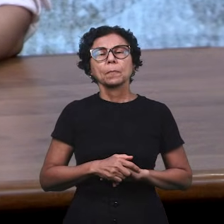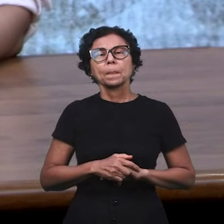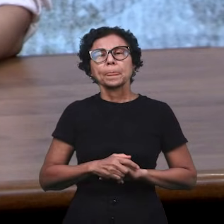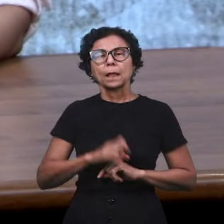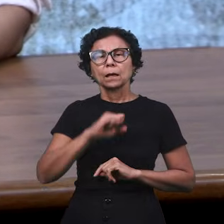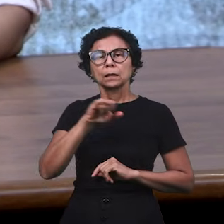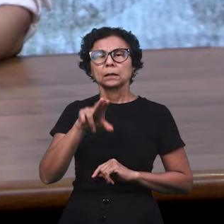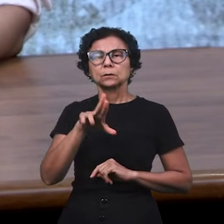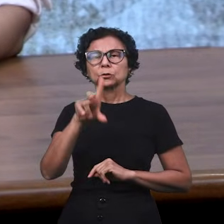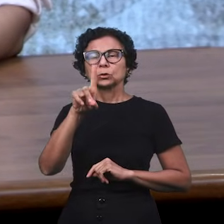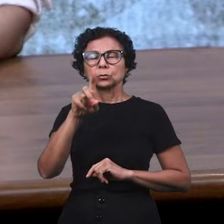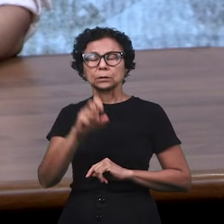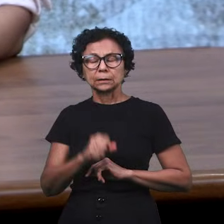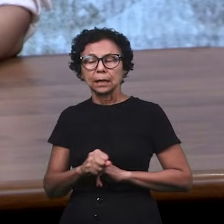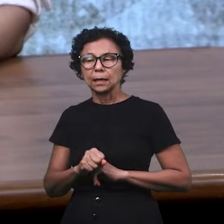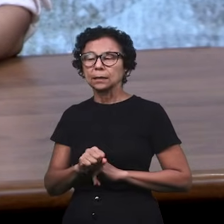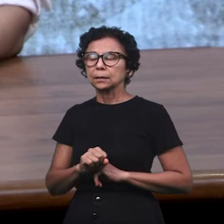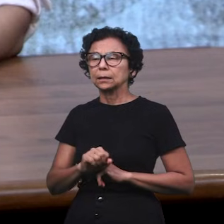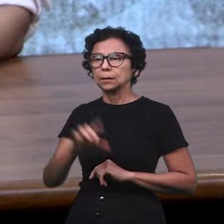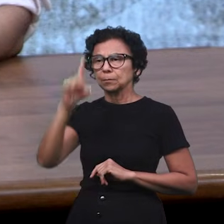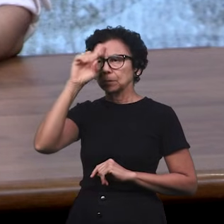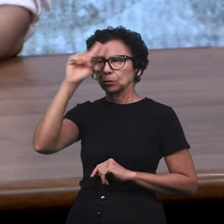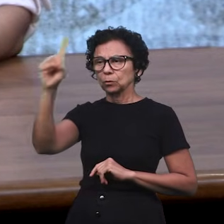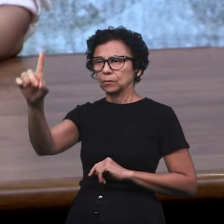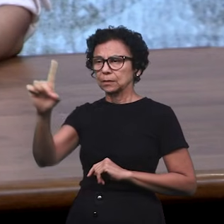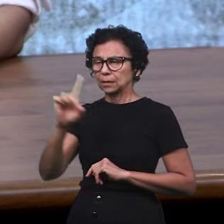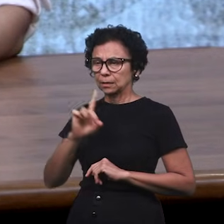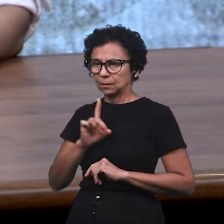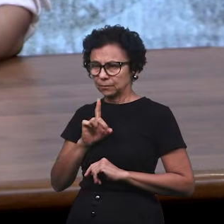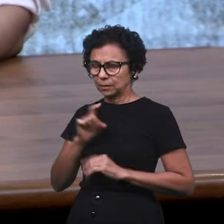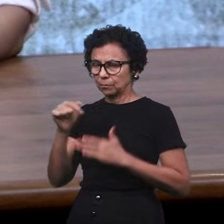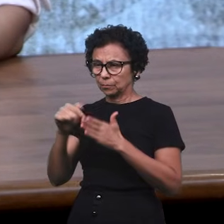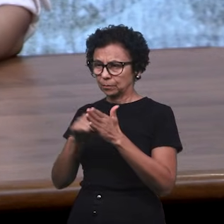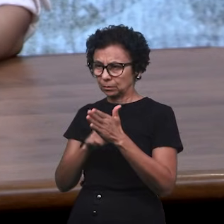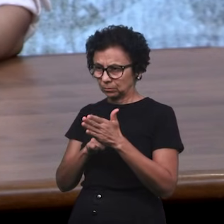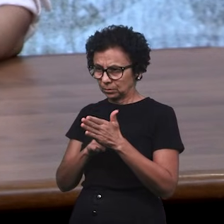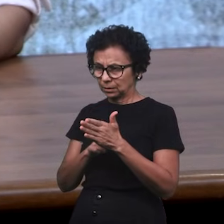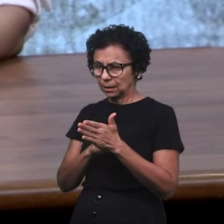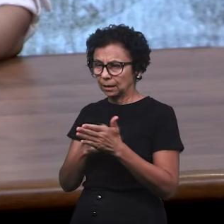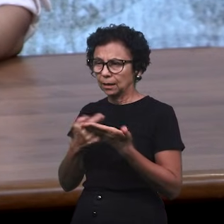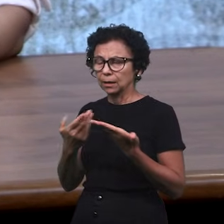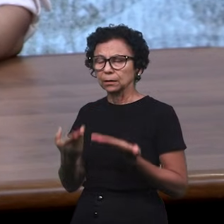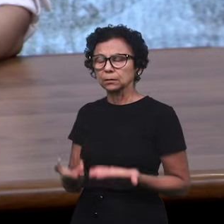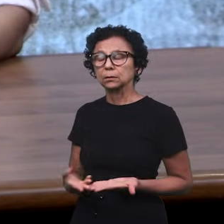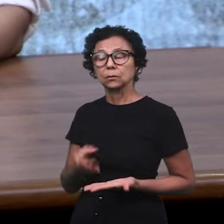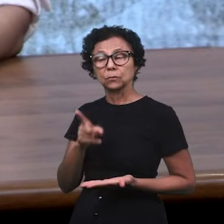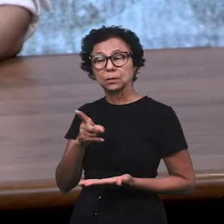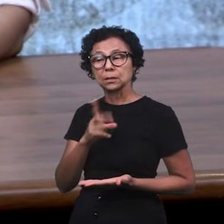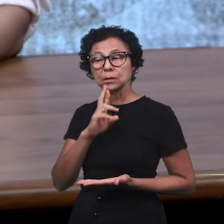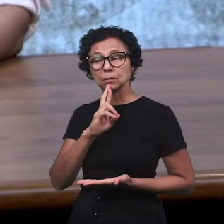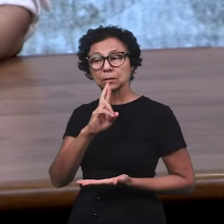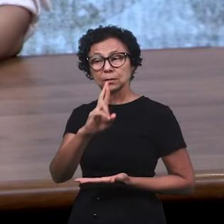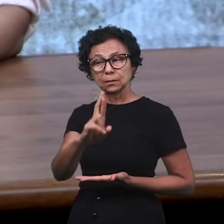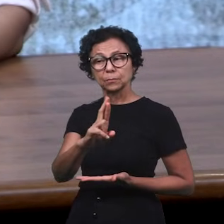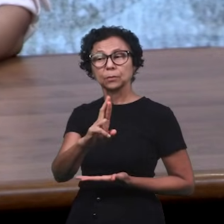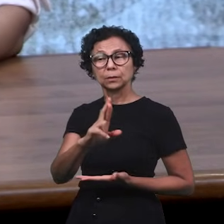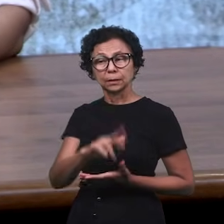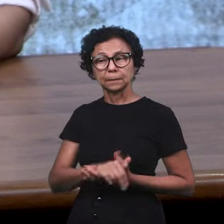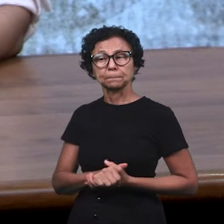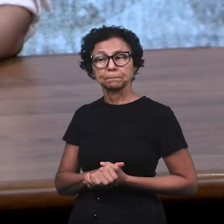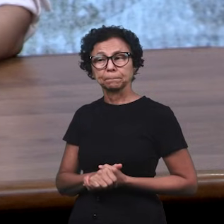lhes direis: assim diz o Senhor Deus de Israel, quanto às palavras que